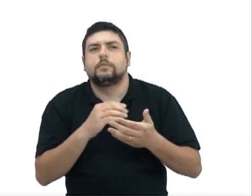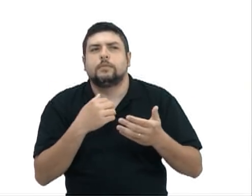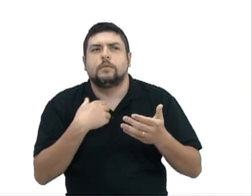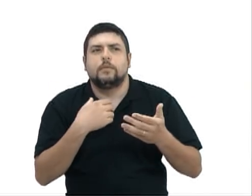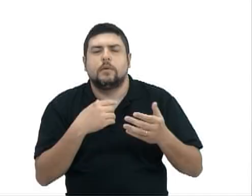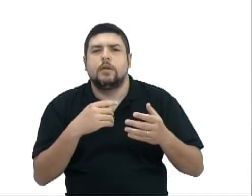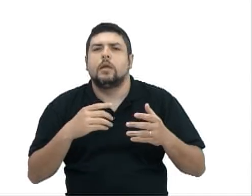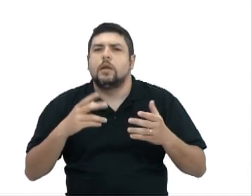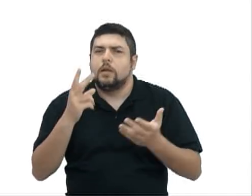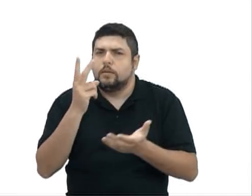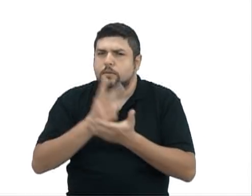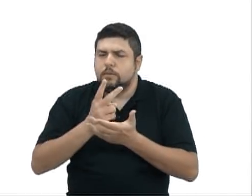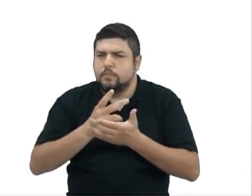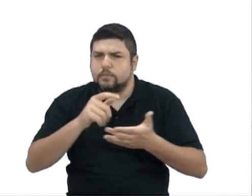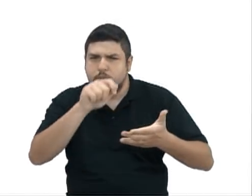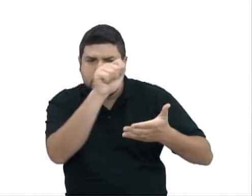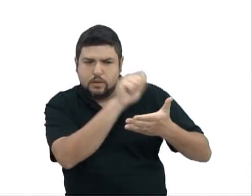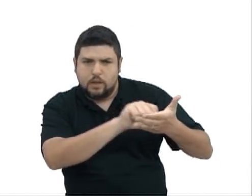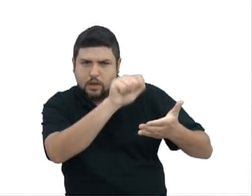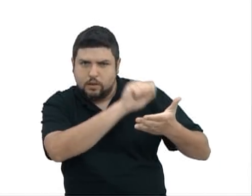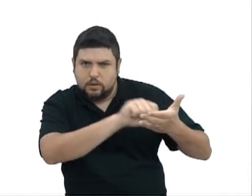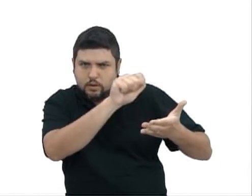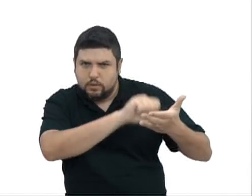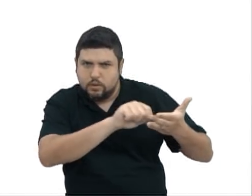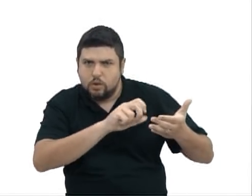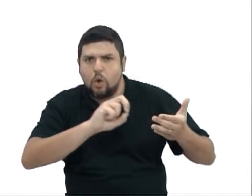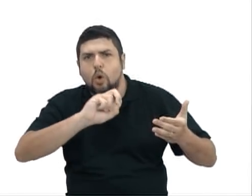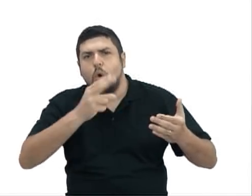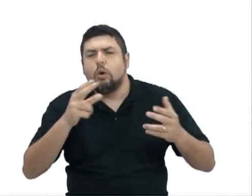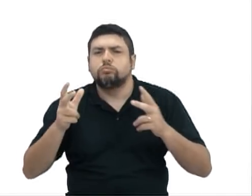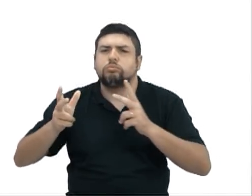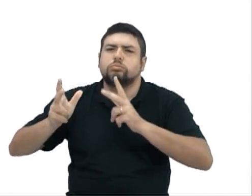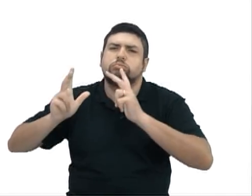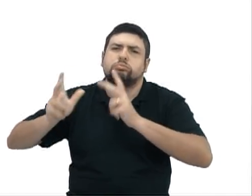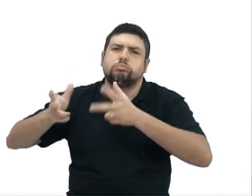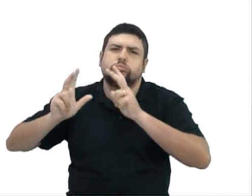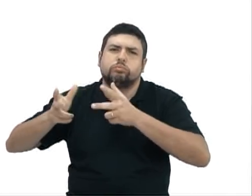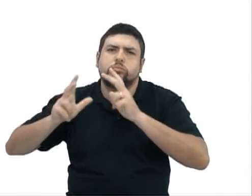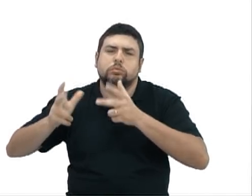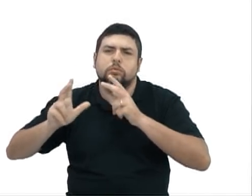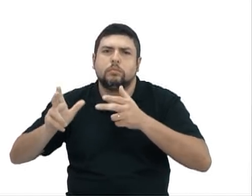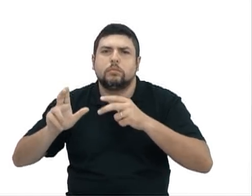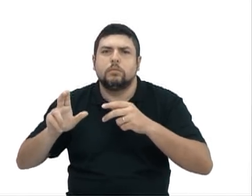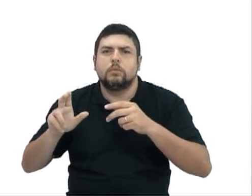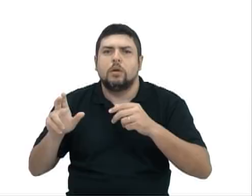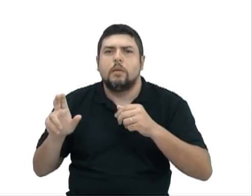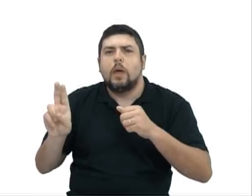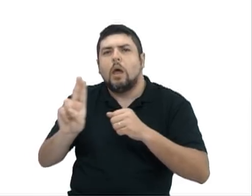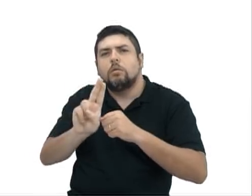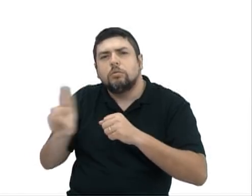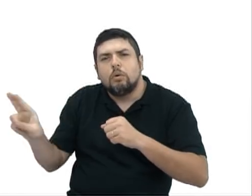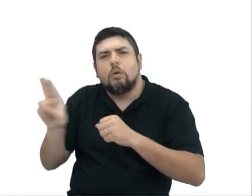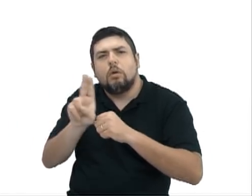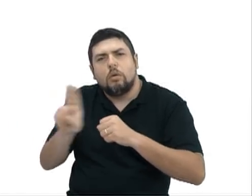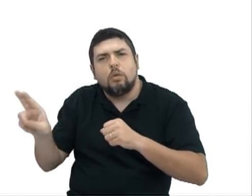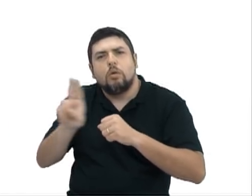muitas vezes usamos certas palavras para substituir ou acompanhar os nomes, né? Nomes próprios, nomes